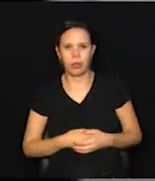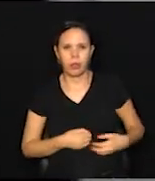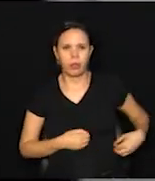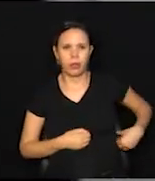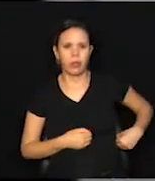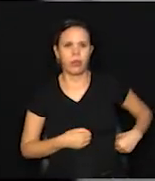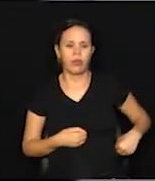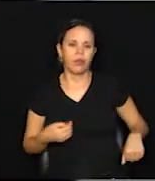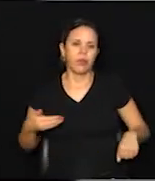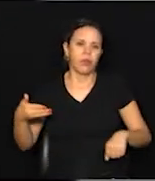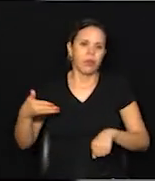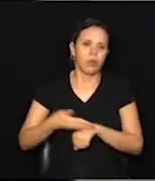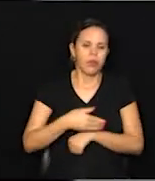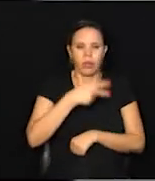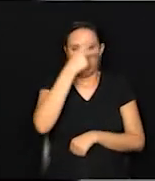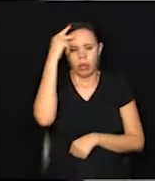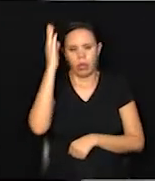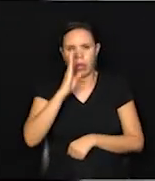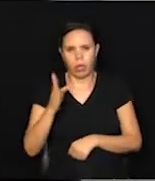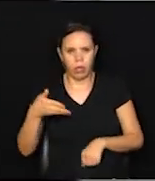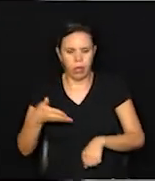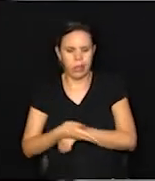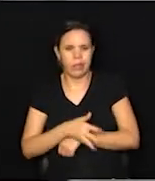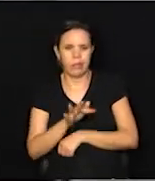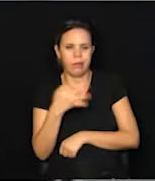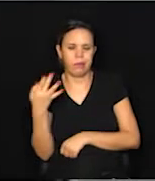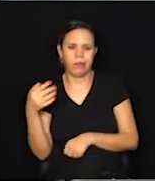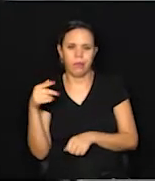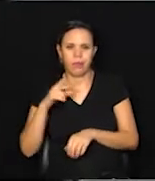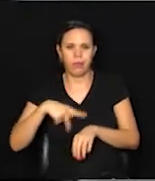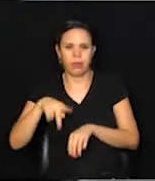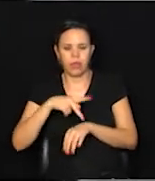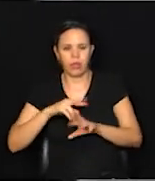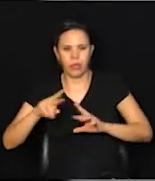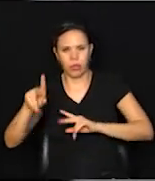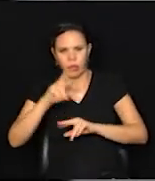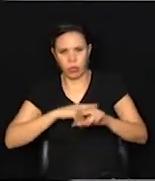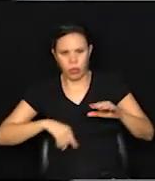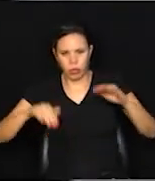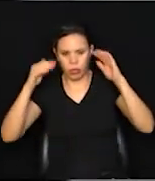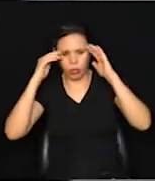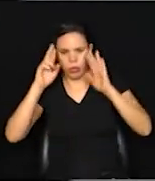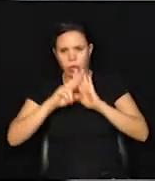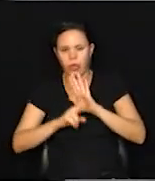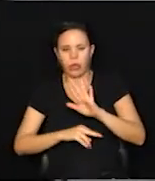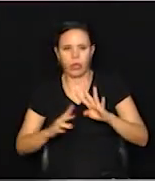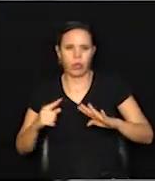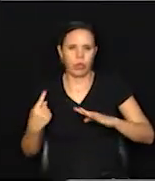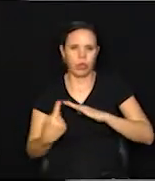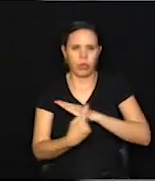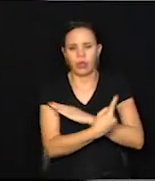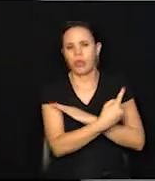a entrada de brasileiros. Sei que vários países têm adotado medidas rígidas de quarentena, como o próprio Reino Unido tem